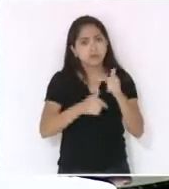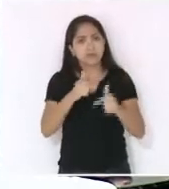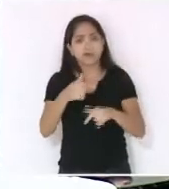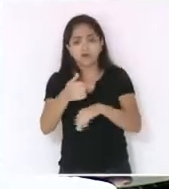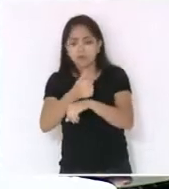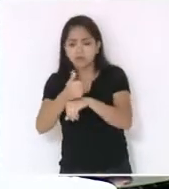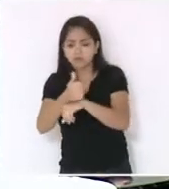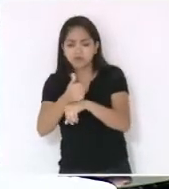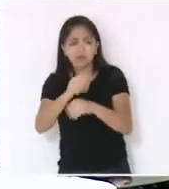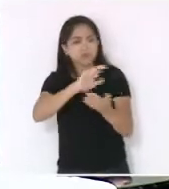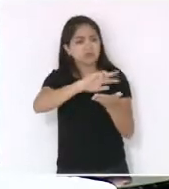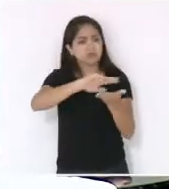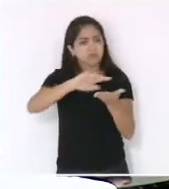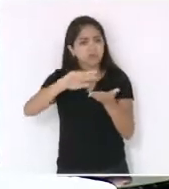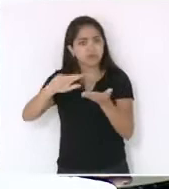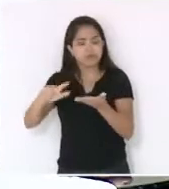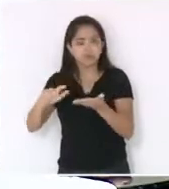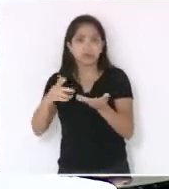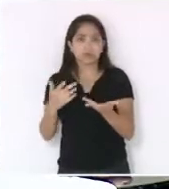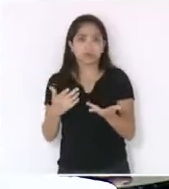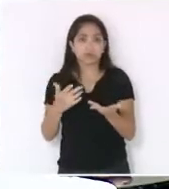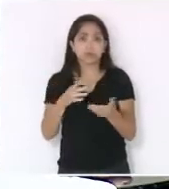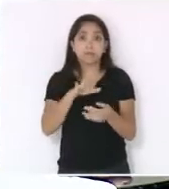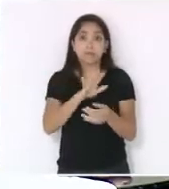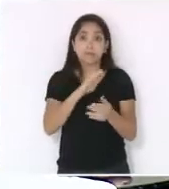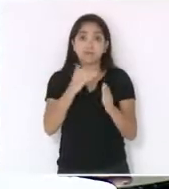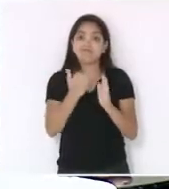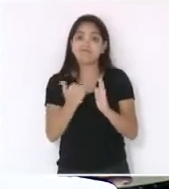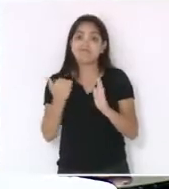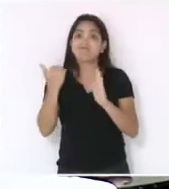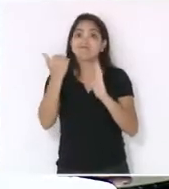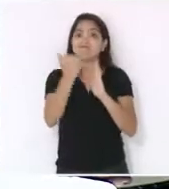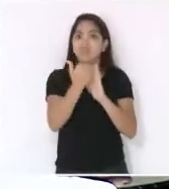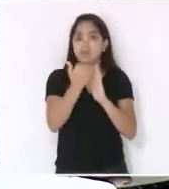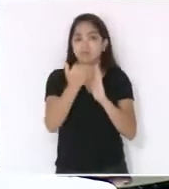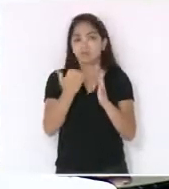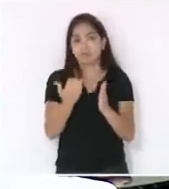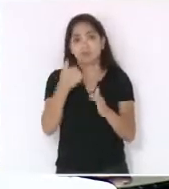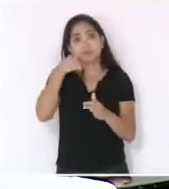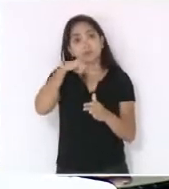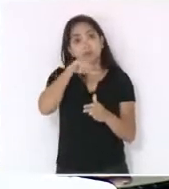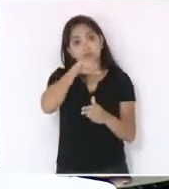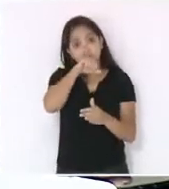de trabalho. Mas, acima de tudo, nós somos mães.